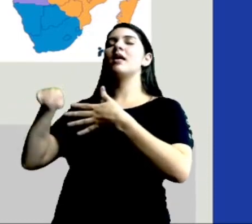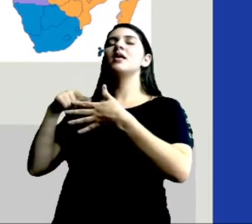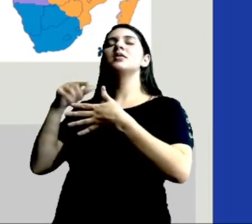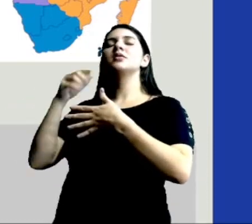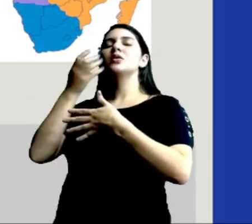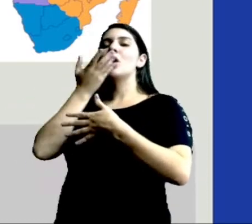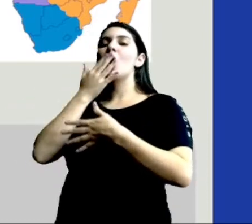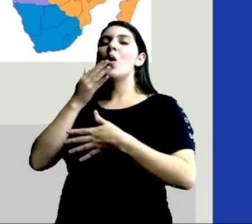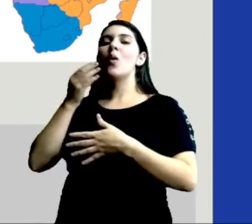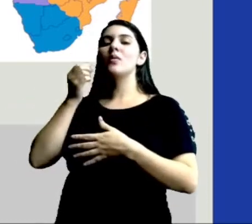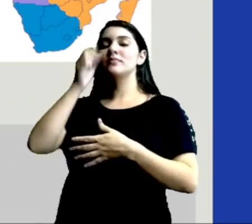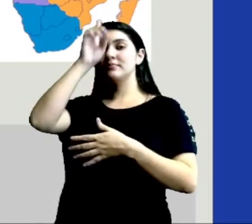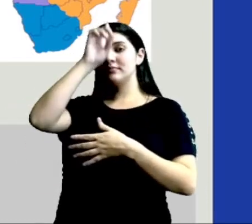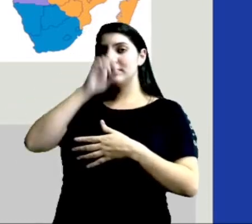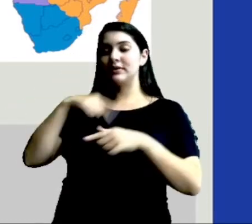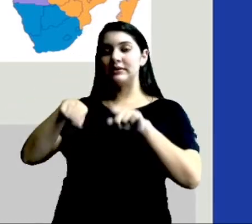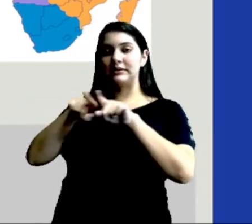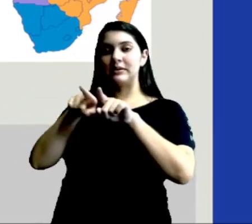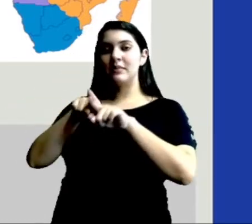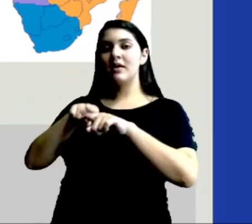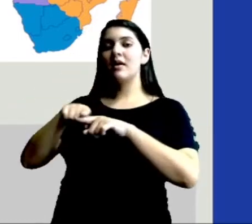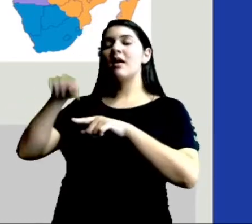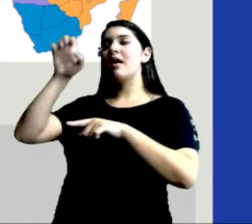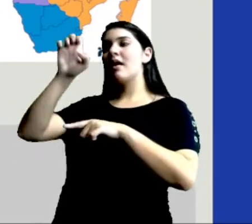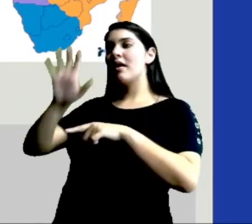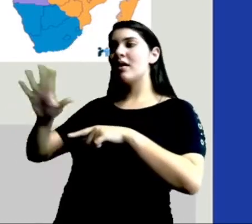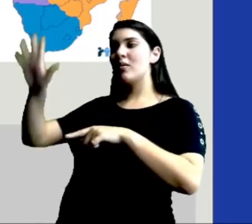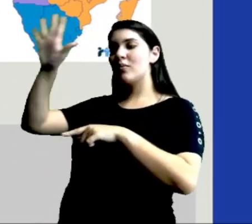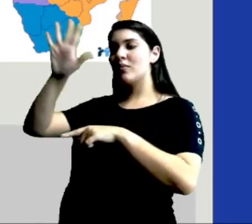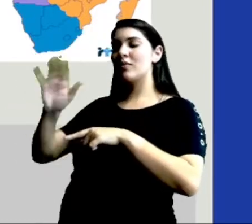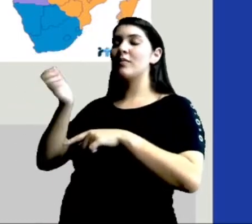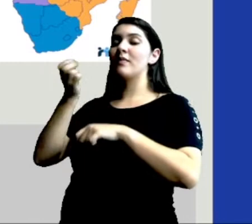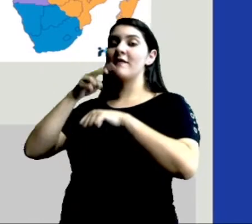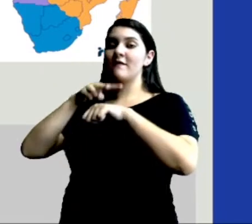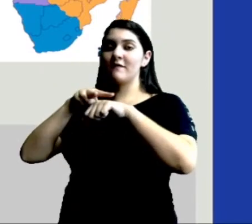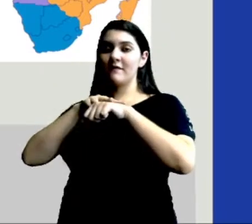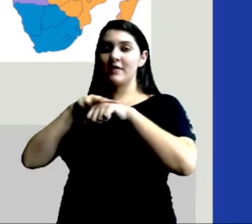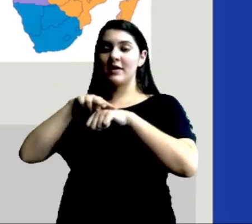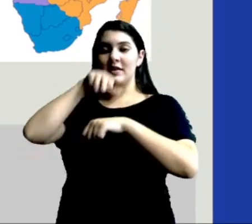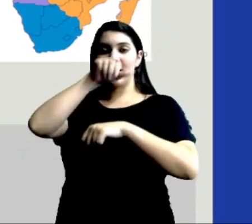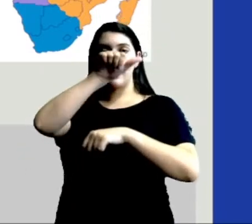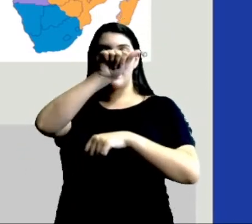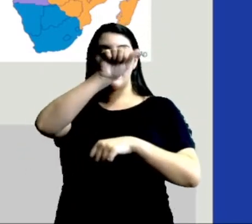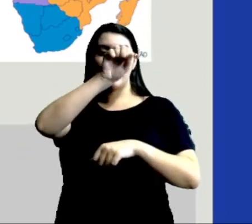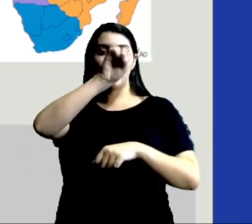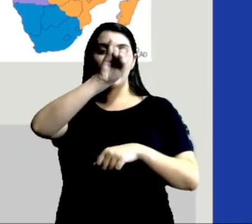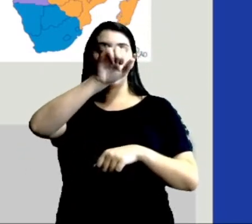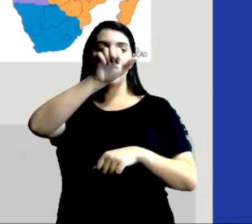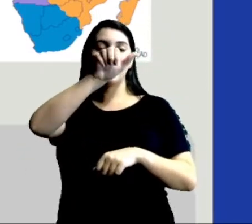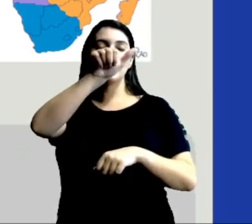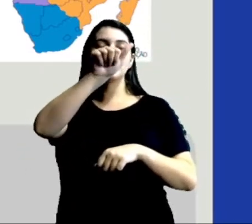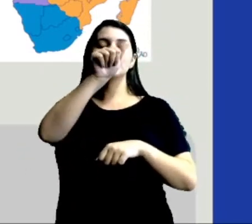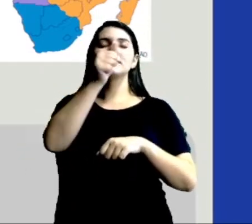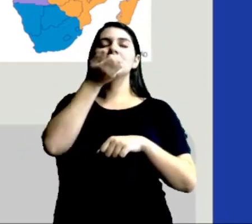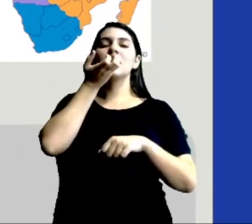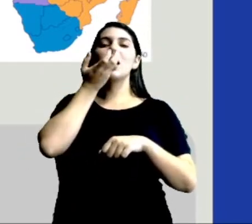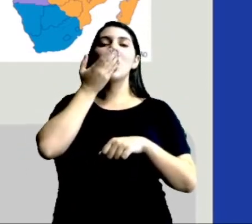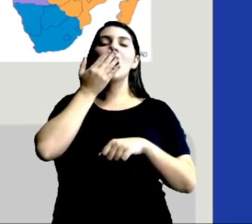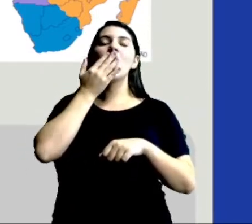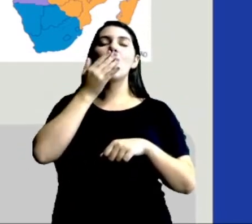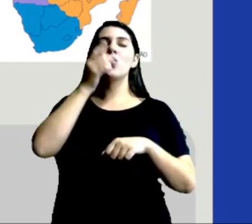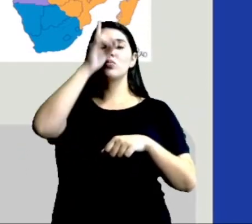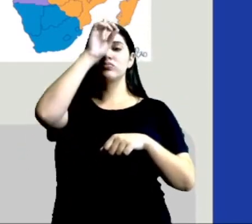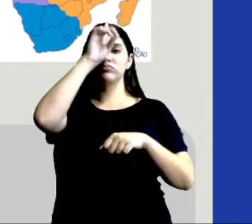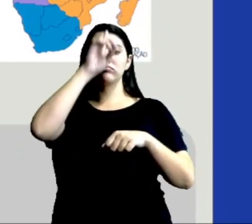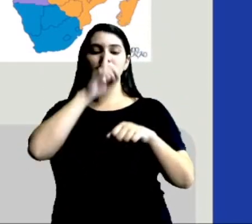amarela, temos aqui a Europa de cor verde, a Ásia de cor um pouco amarelo, mas puxando para escuro,